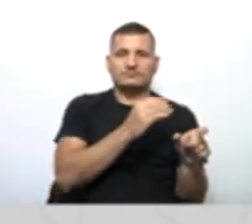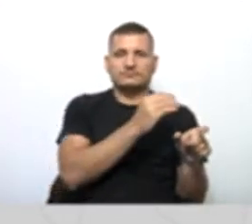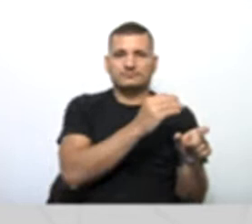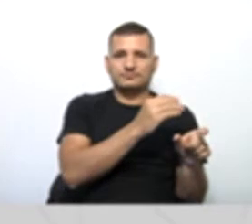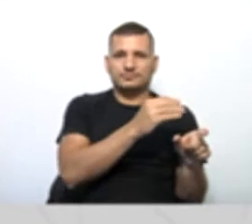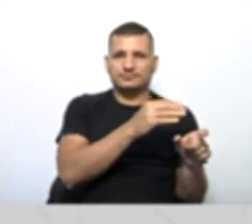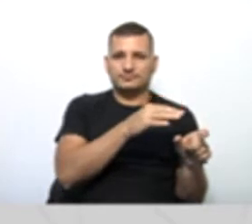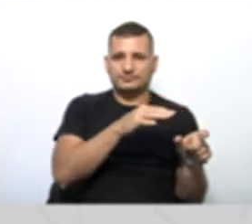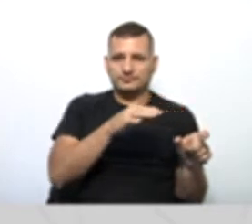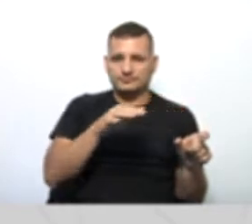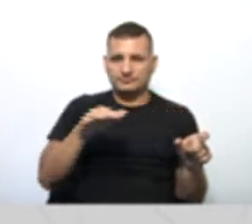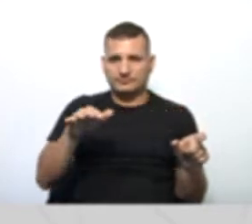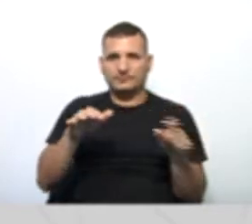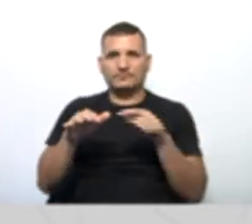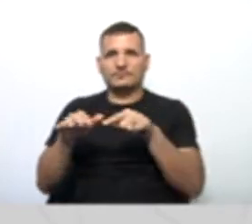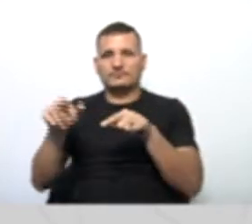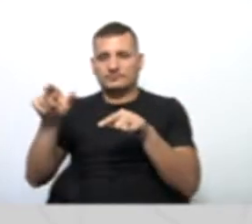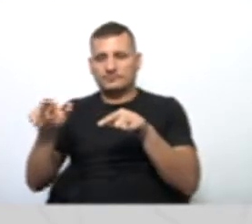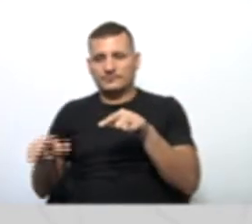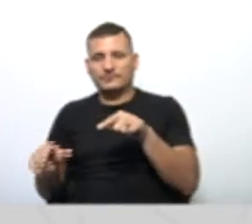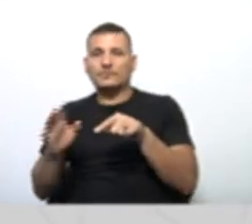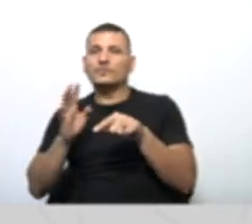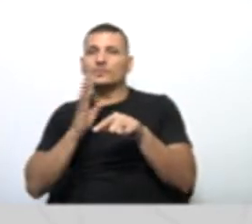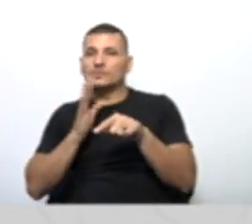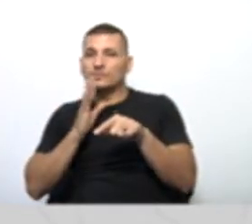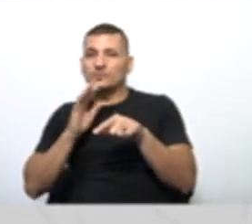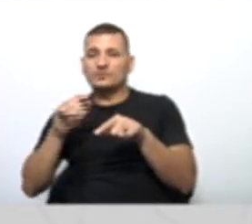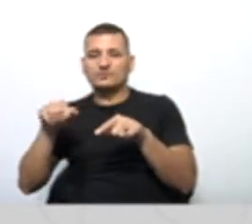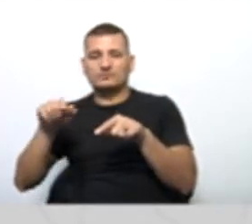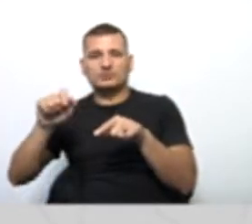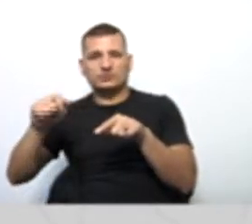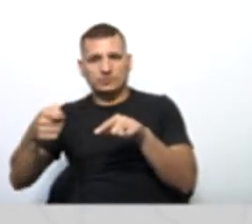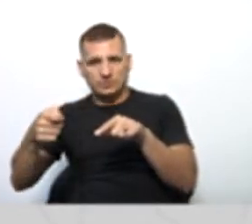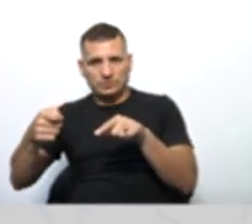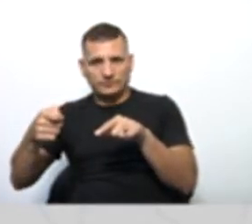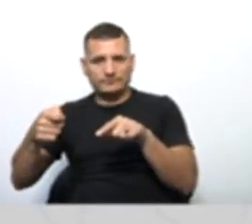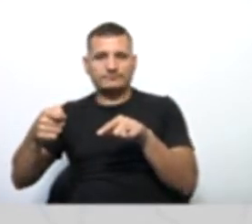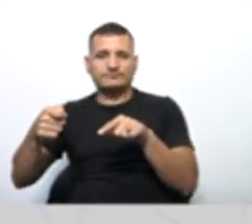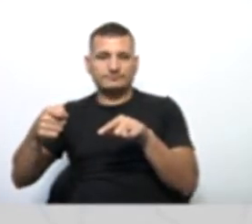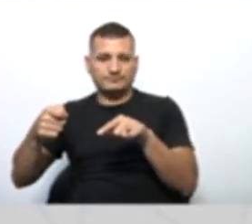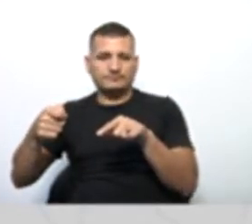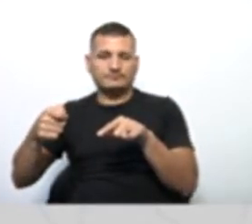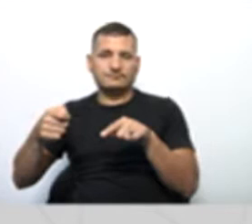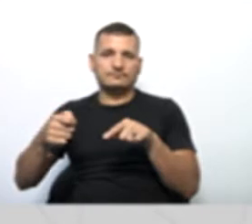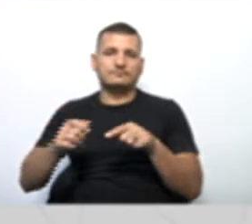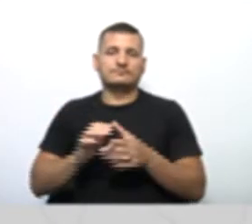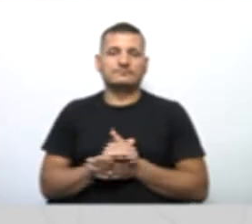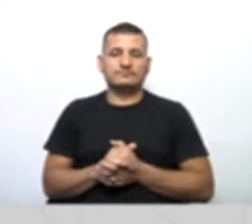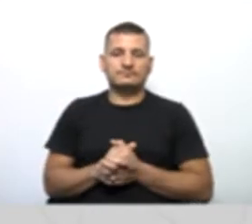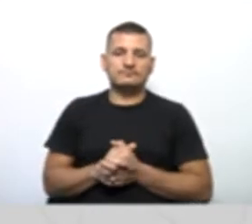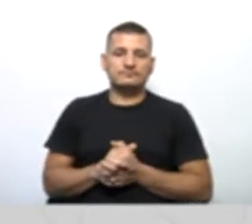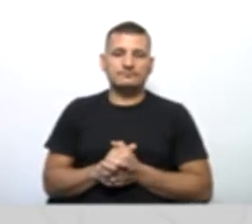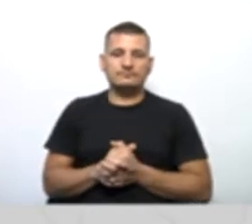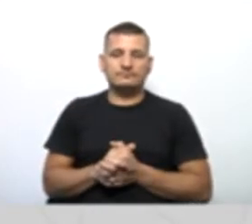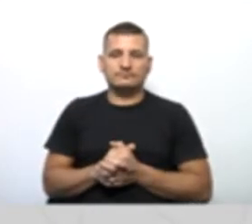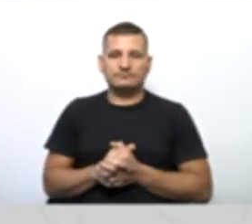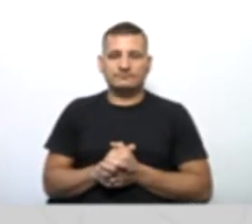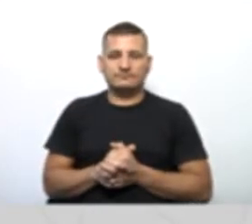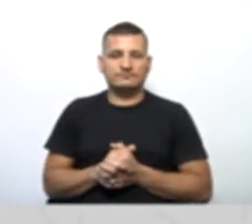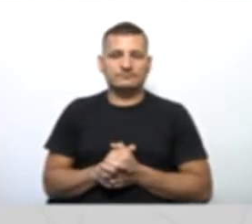mensagens. Ou seja, nós temos uma chave no emissor, ok? E temos uma chave